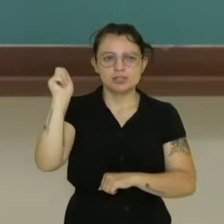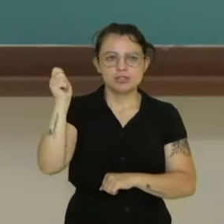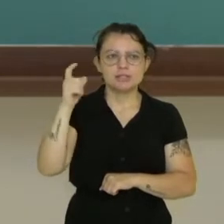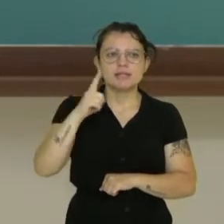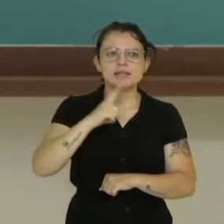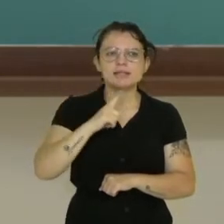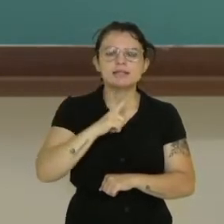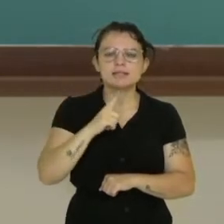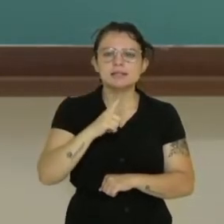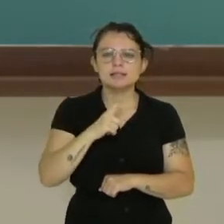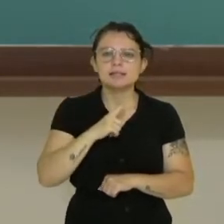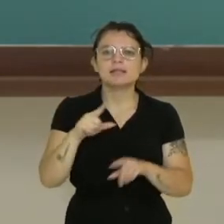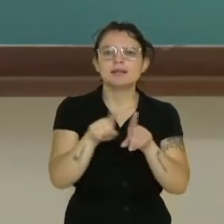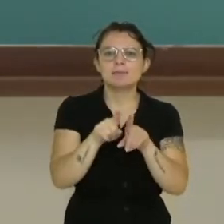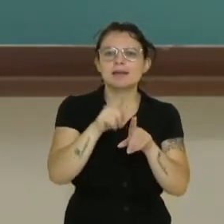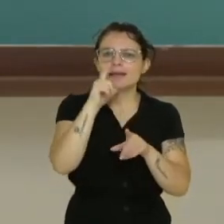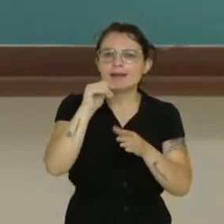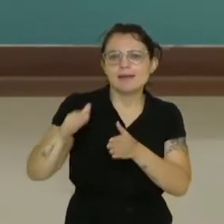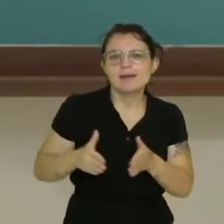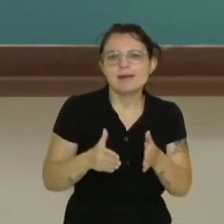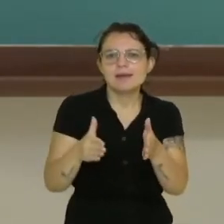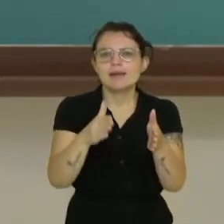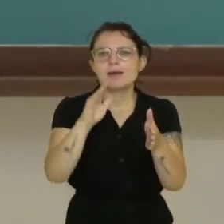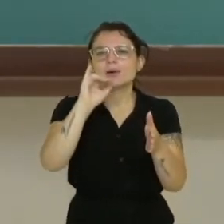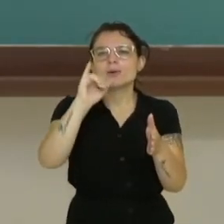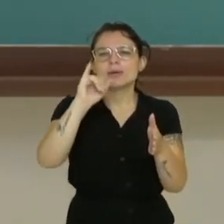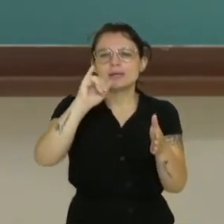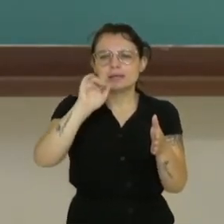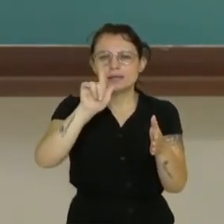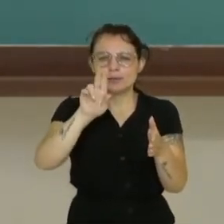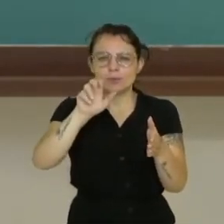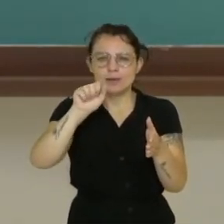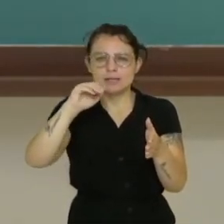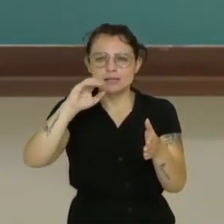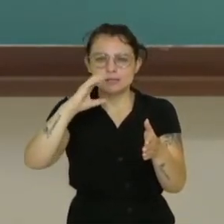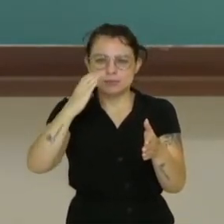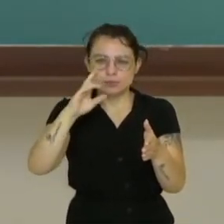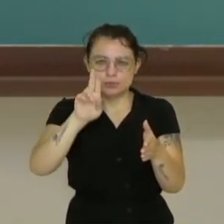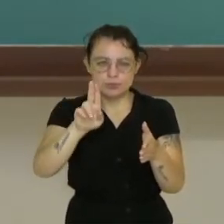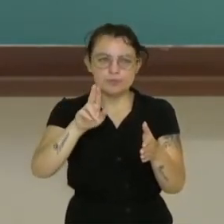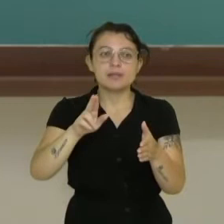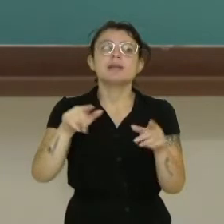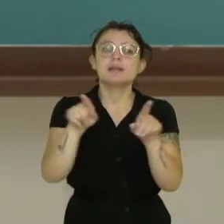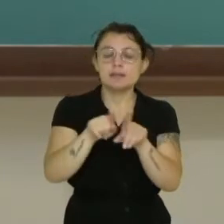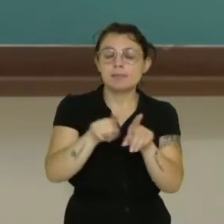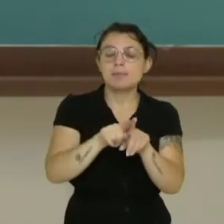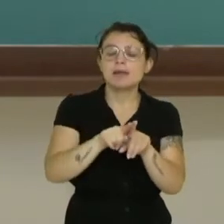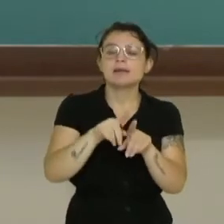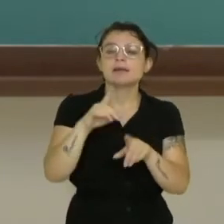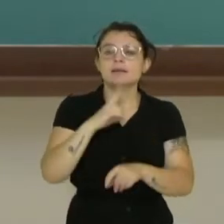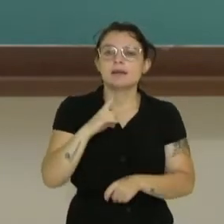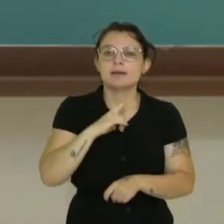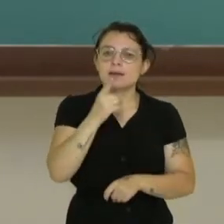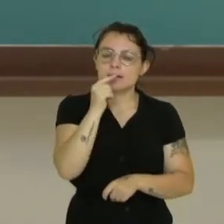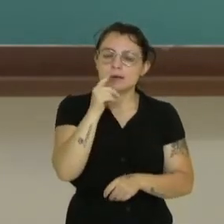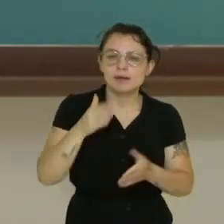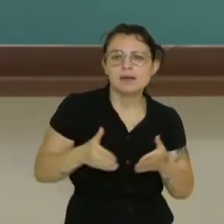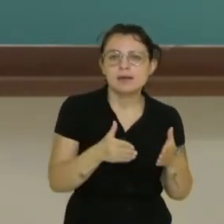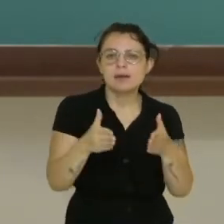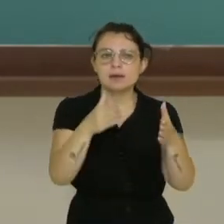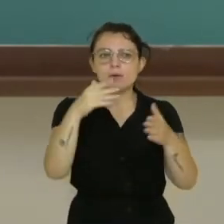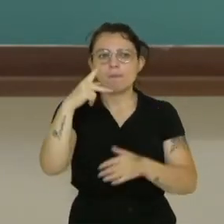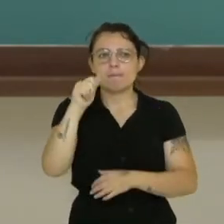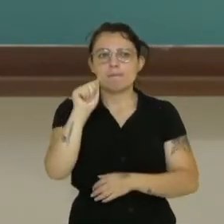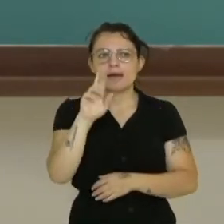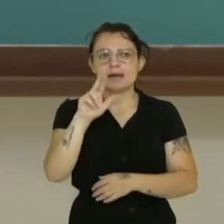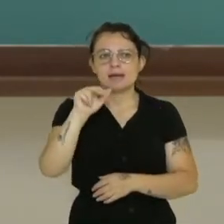o próprio Rio Iguaçu, aqui no Paraná, ou o próprio Rio Paraná. São exemplos de rios da